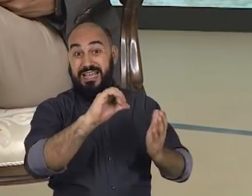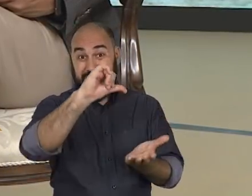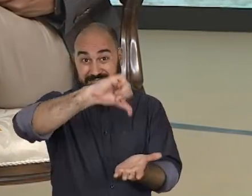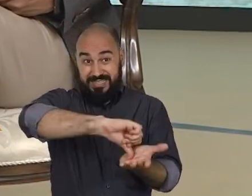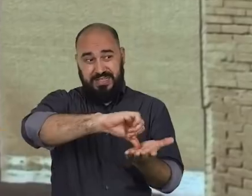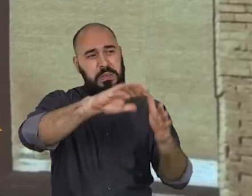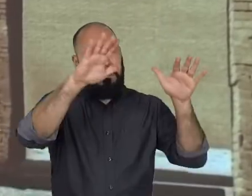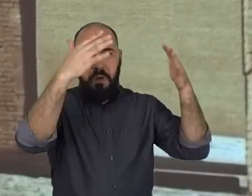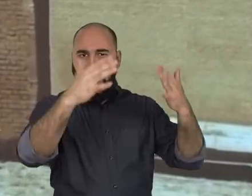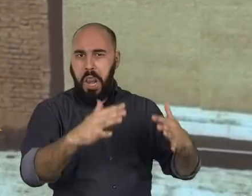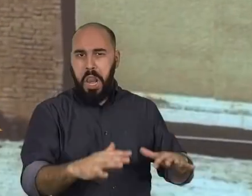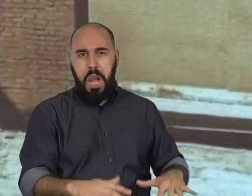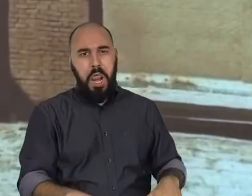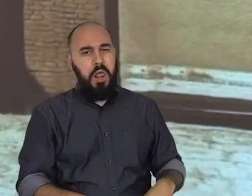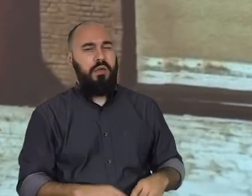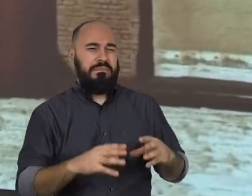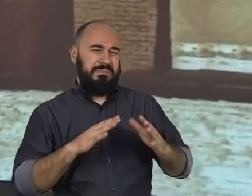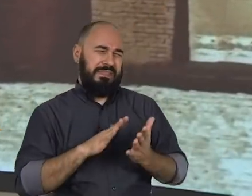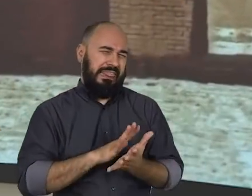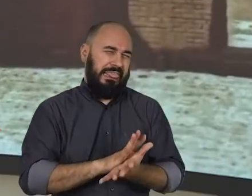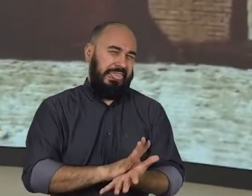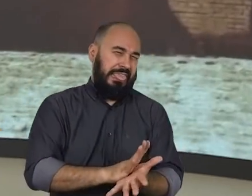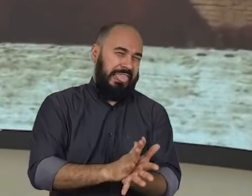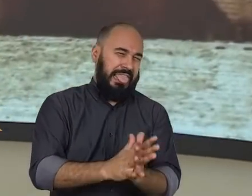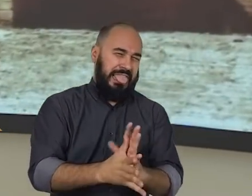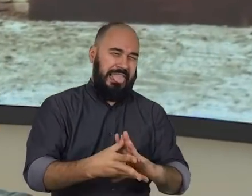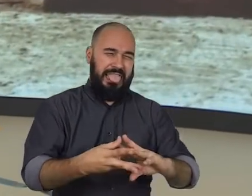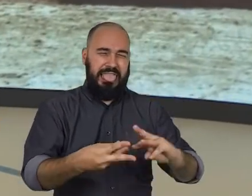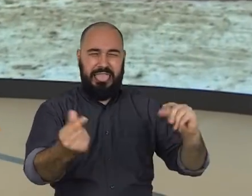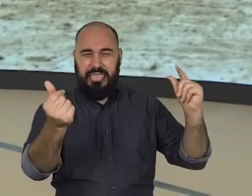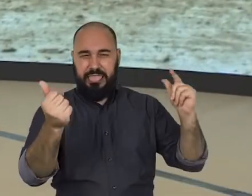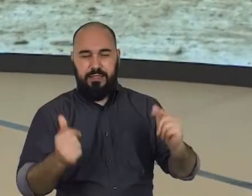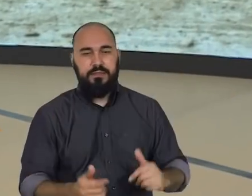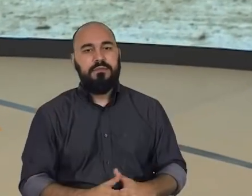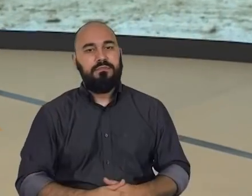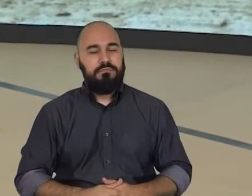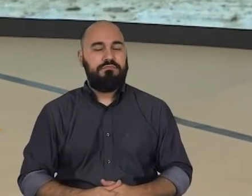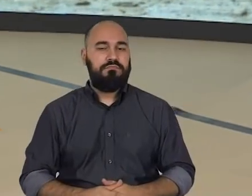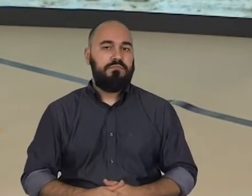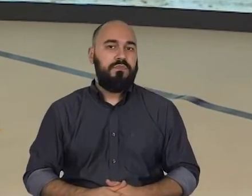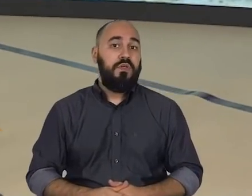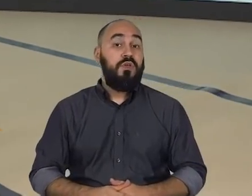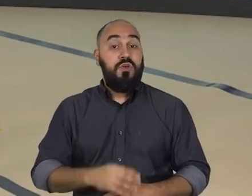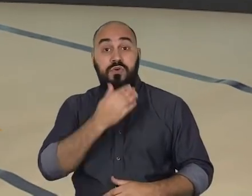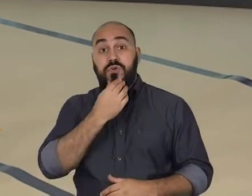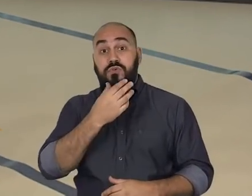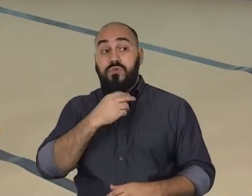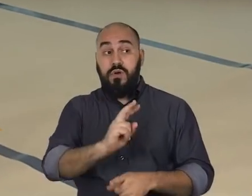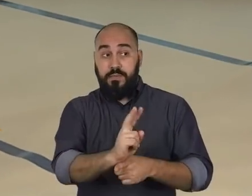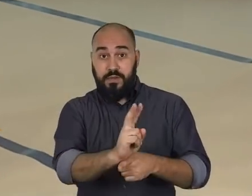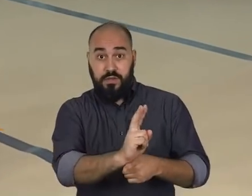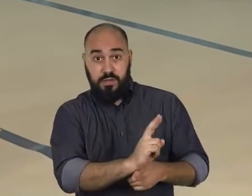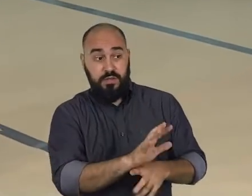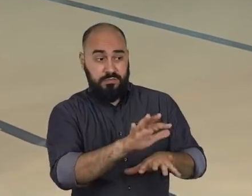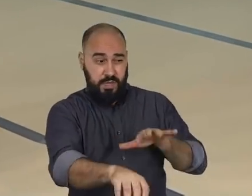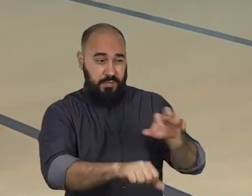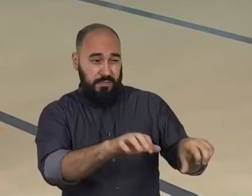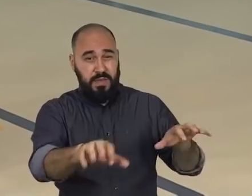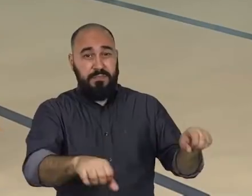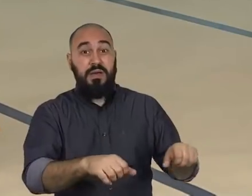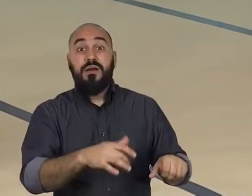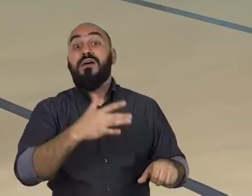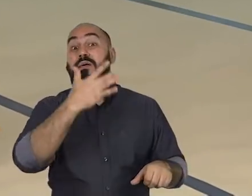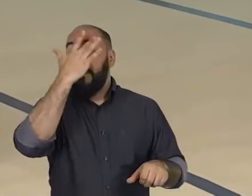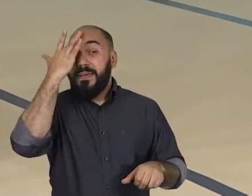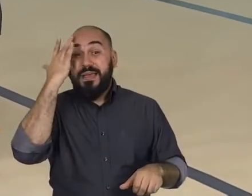monturo. A declaração de 2º Reis de que Nebuzaradã levou para o exílio o resto do povo que foi